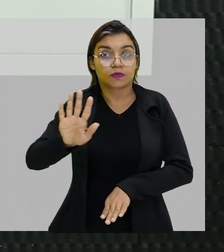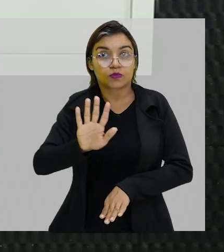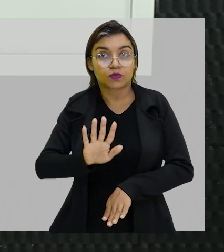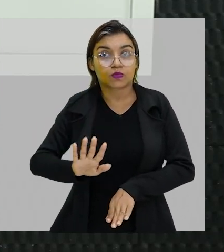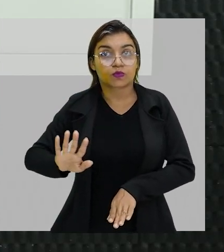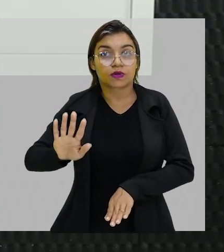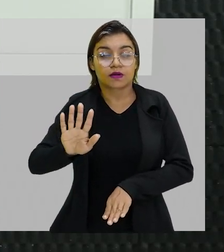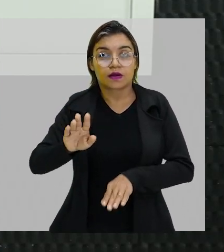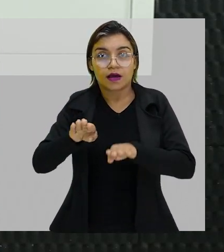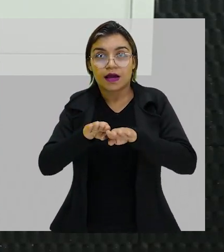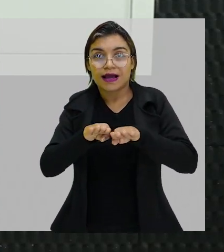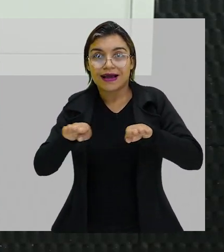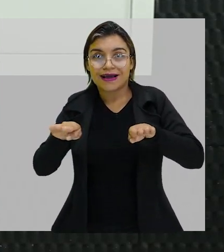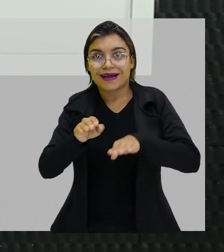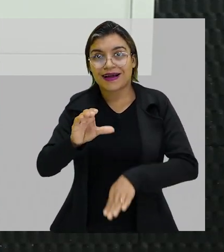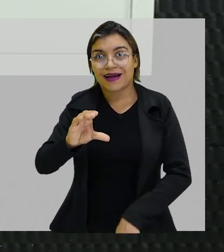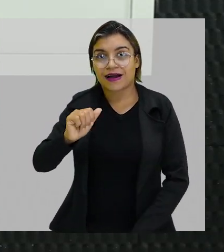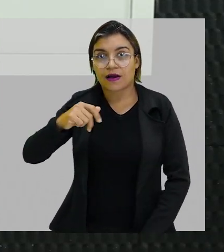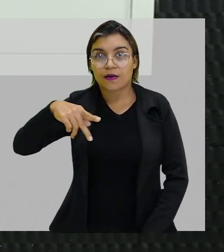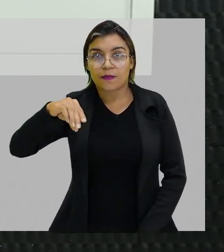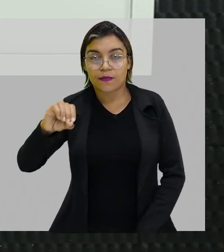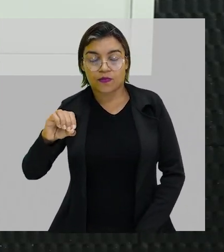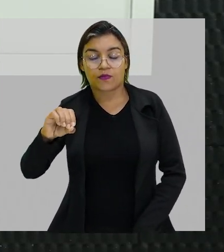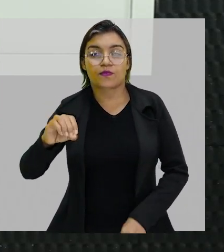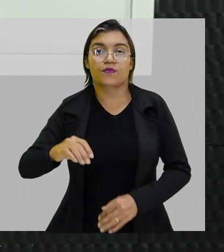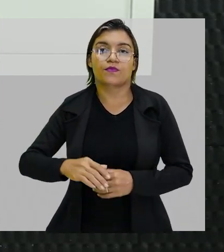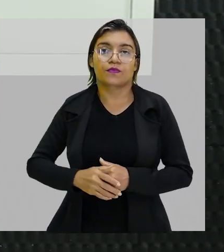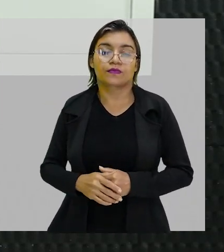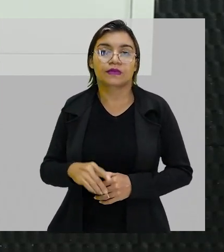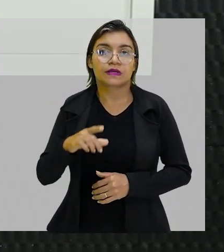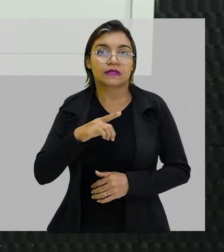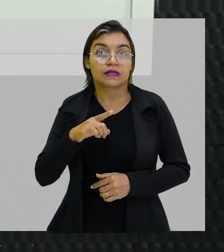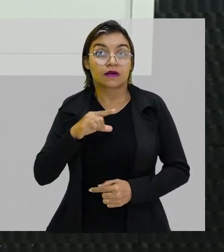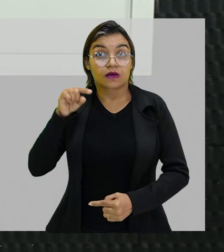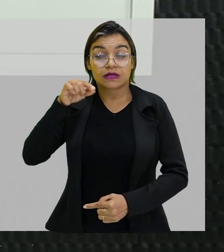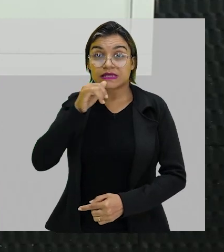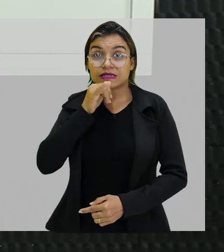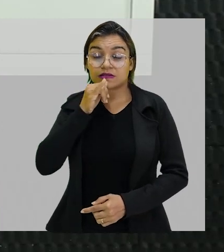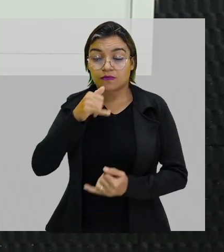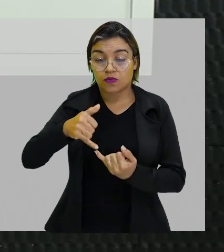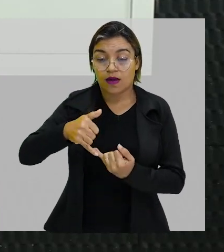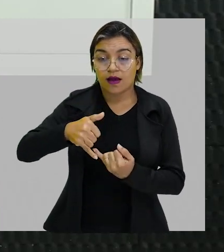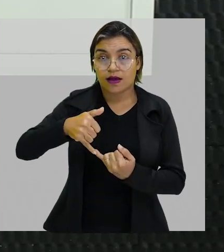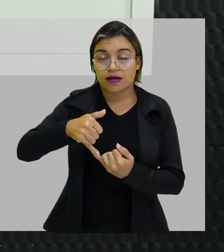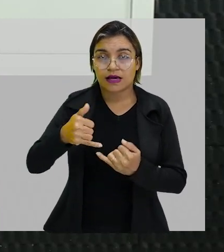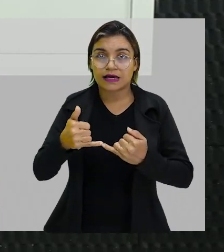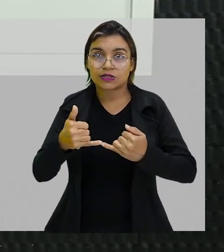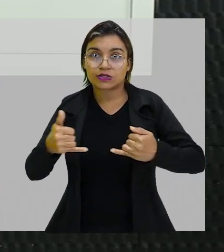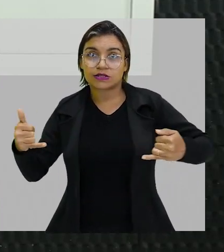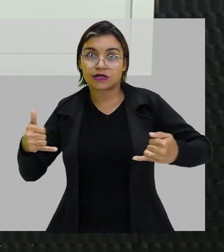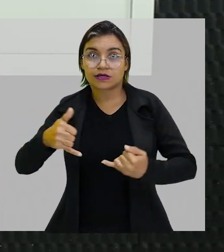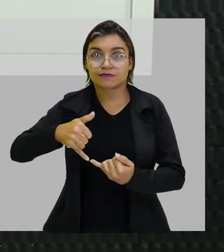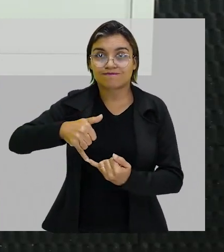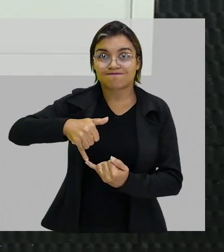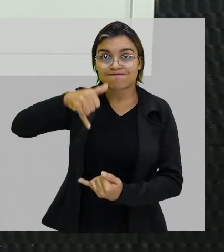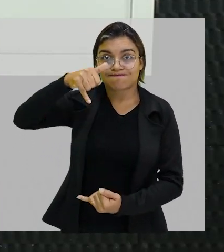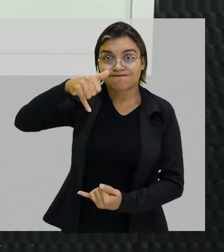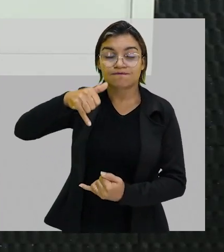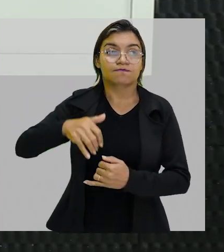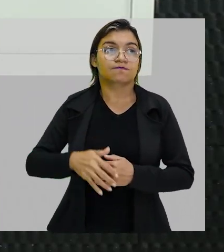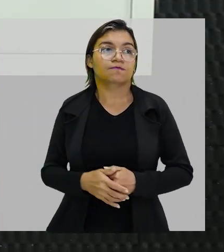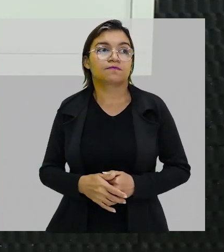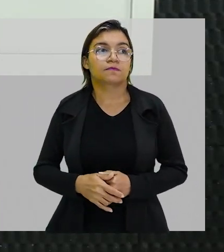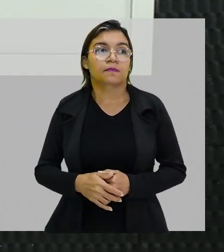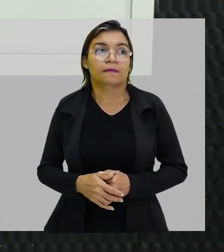uniforme, né? Com suas linhas de indução perpendiculares ao plano e saindo do plano, tá certo? E ele diz que o